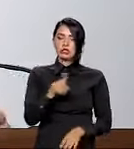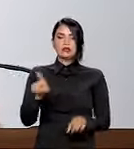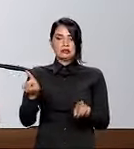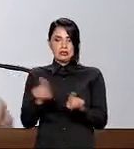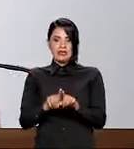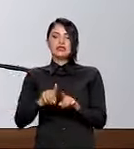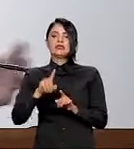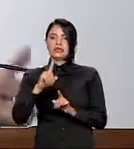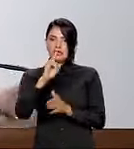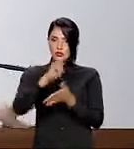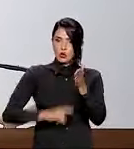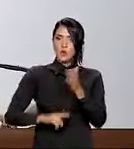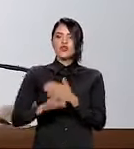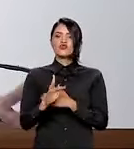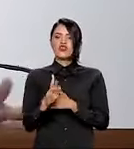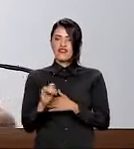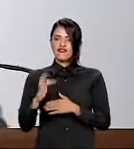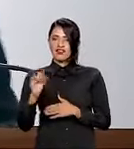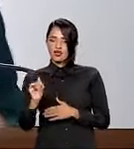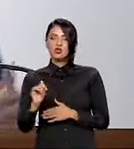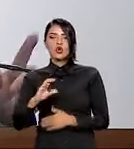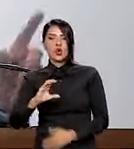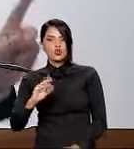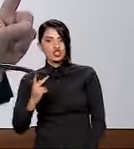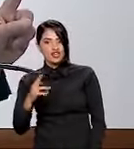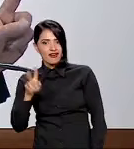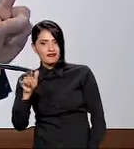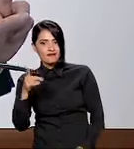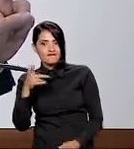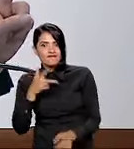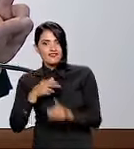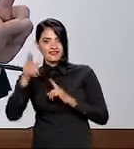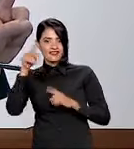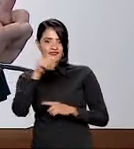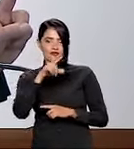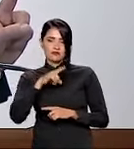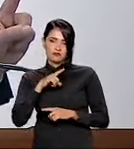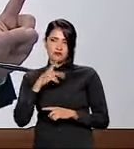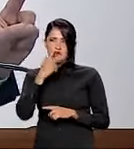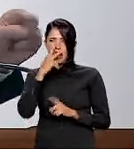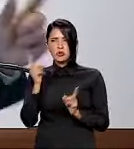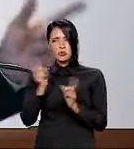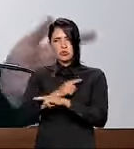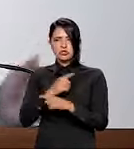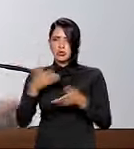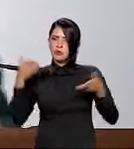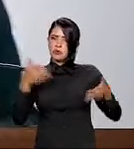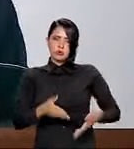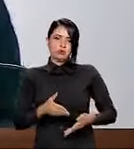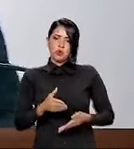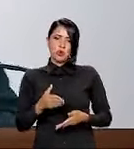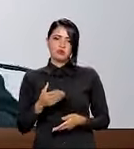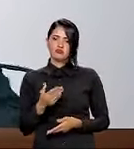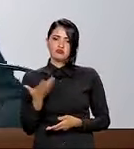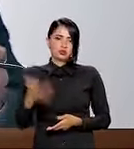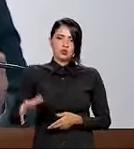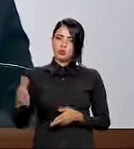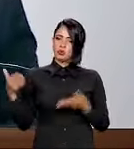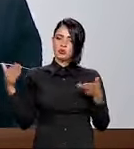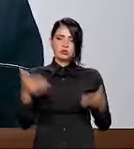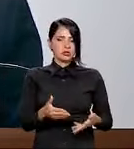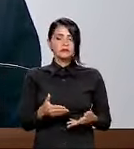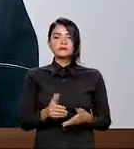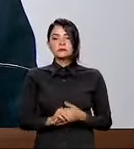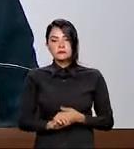nesse referendo, o Chávez foi vencedor. Acho que nessa oposição não participou ou não quis participar. Bom,